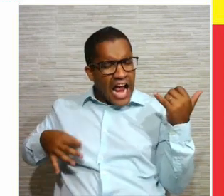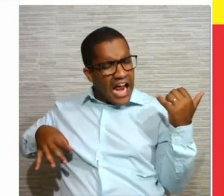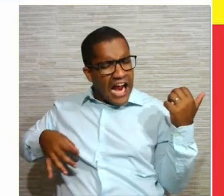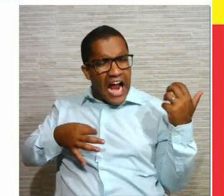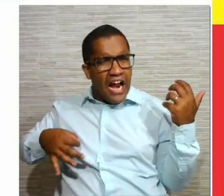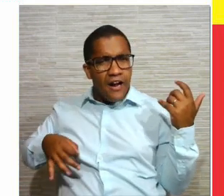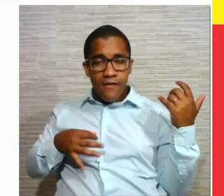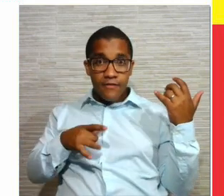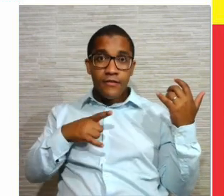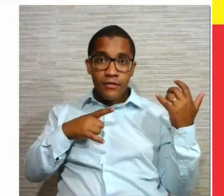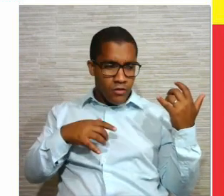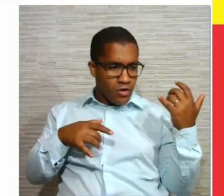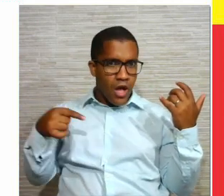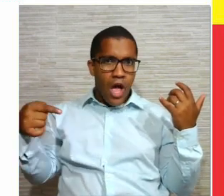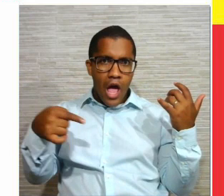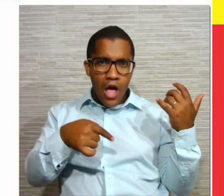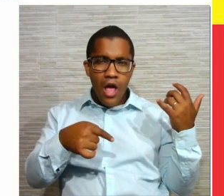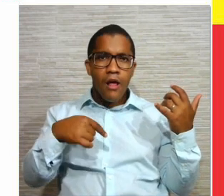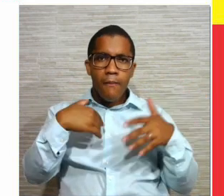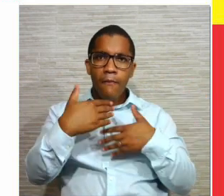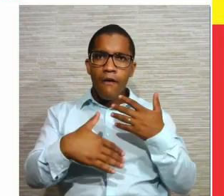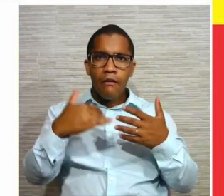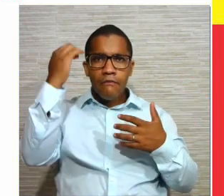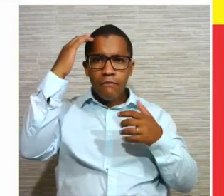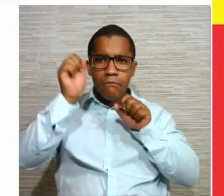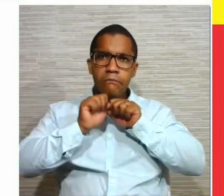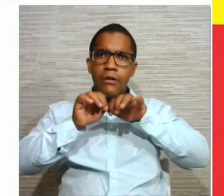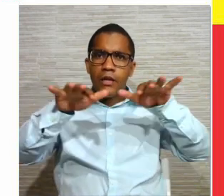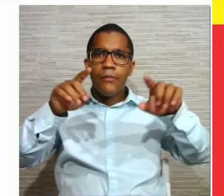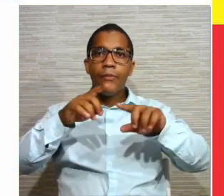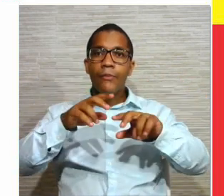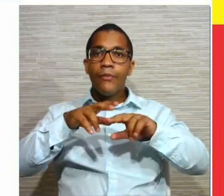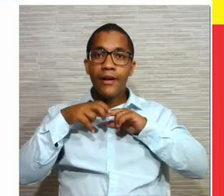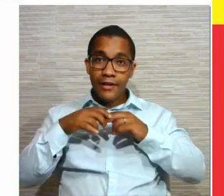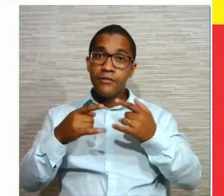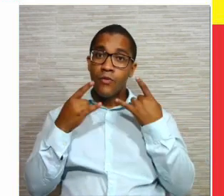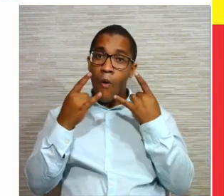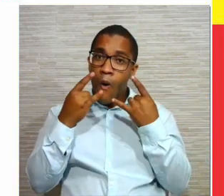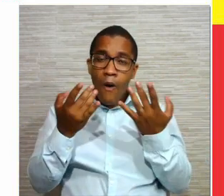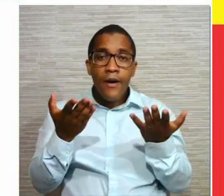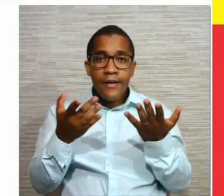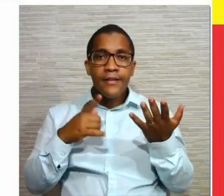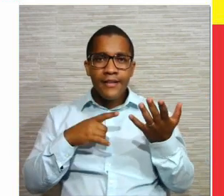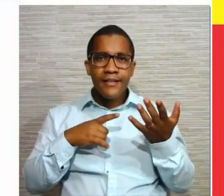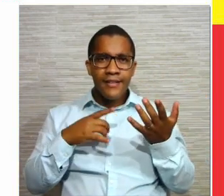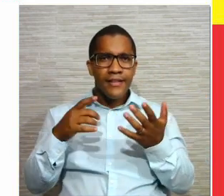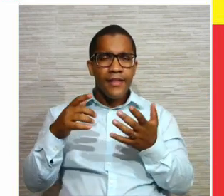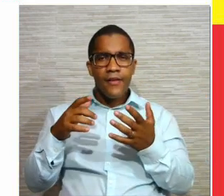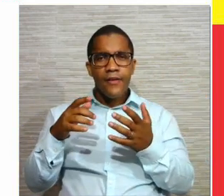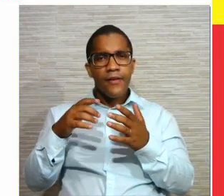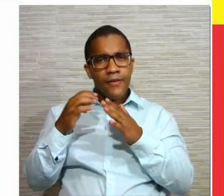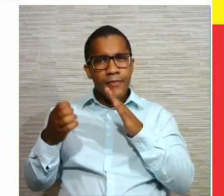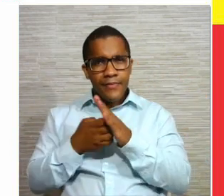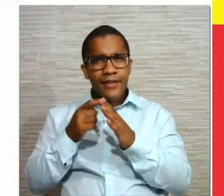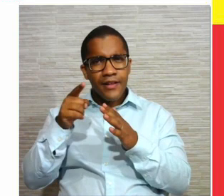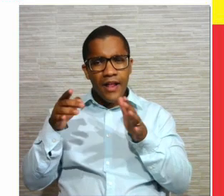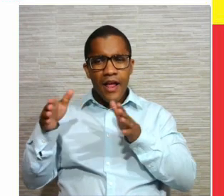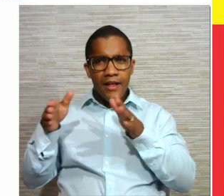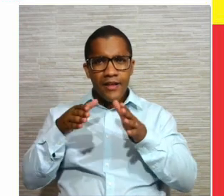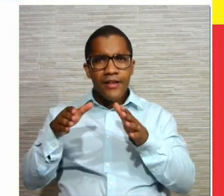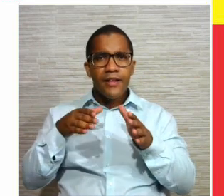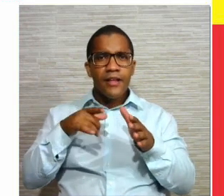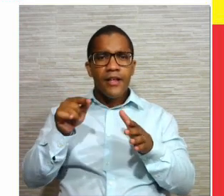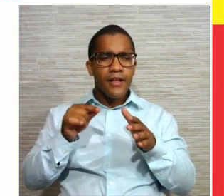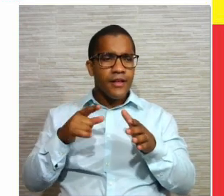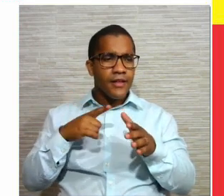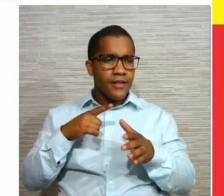a ganhar muito destaque, certo? Que justamente com o rock. Tem uma gravadora da época, que era a Chess Records,